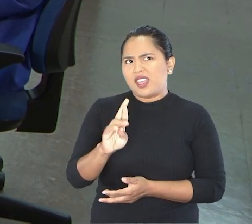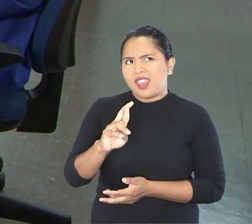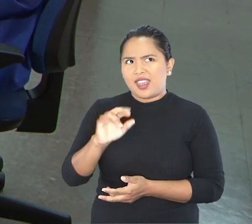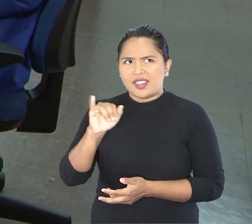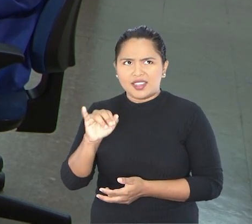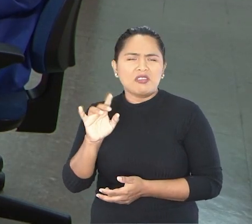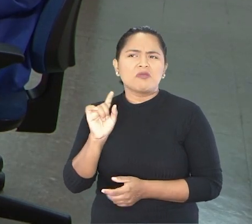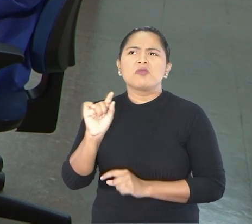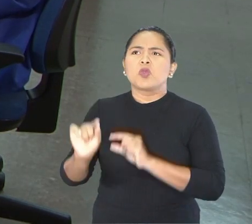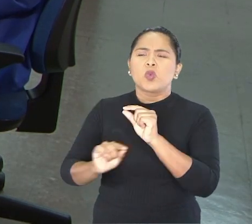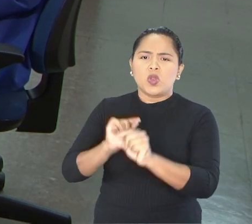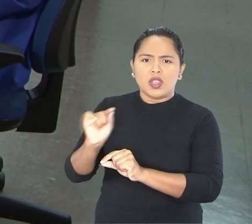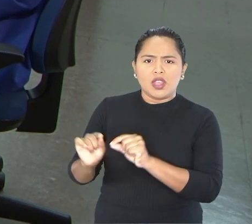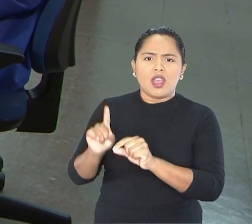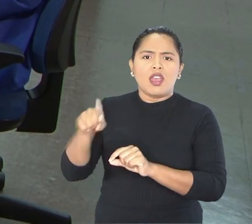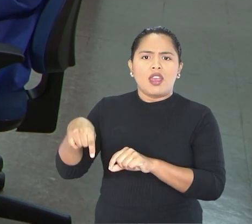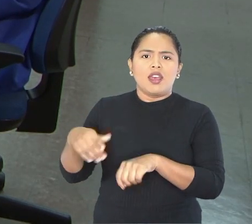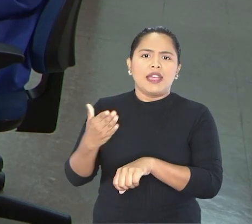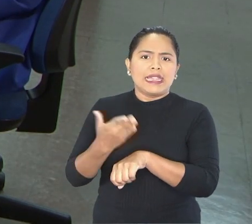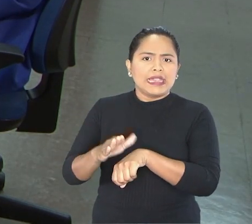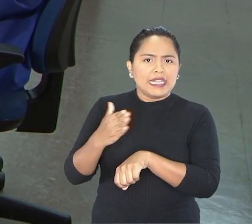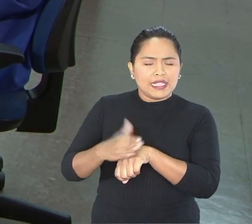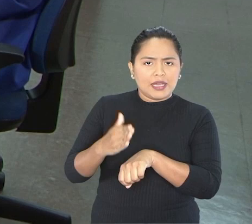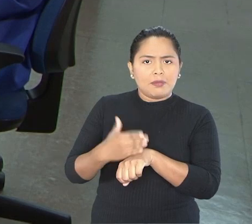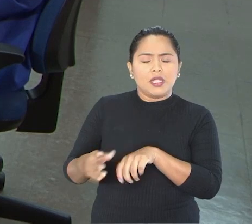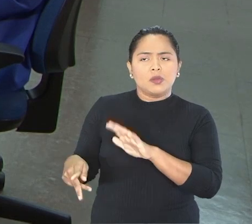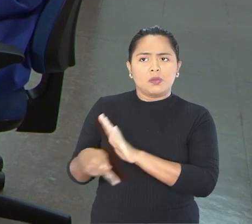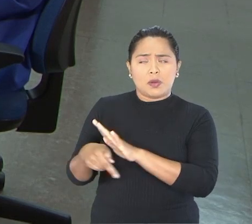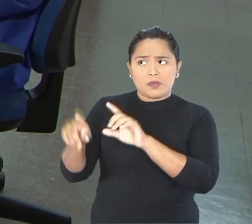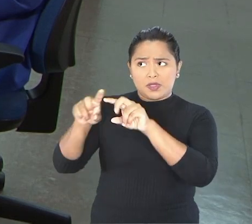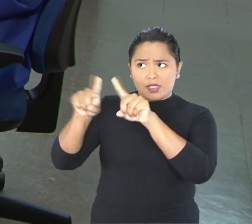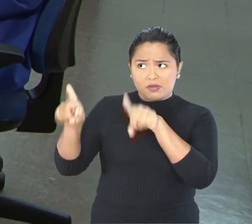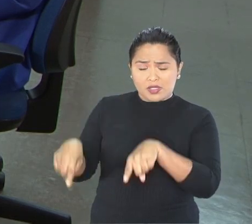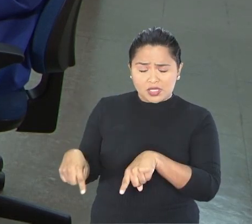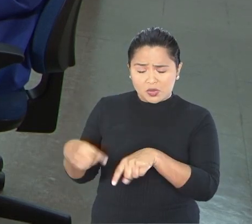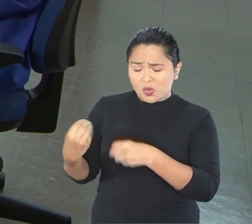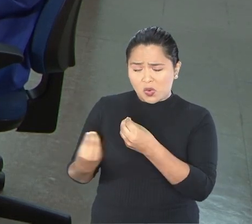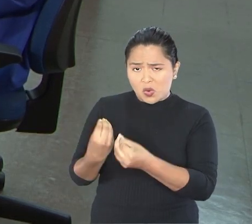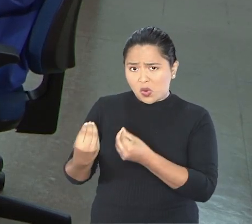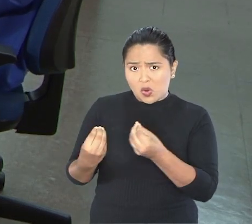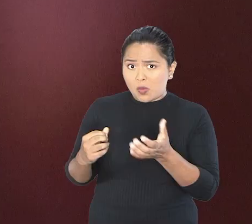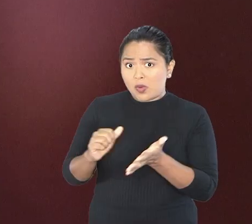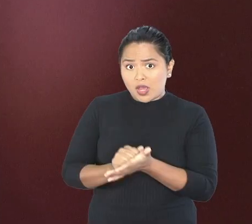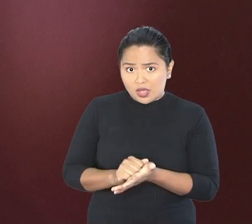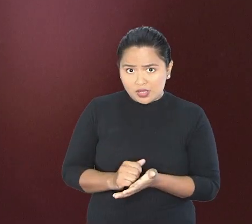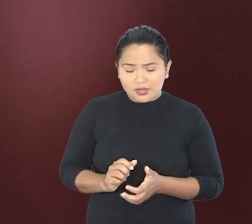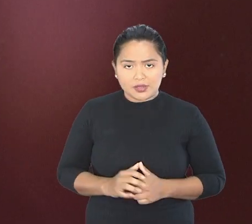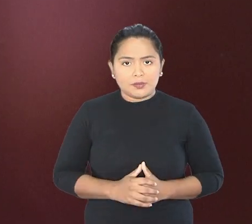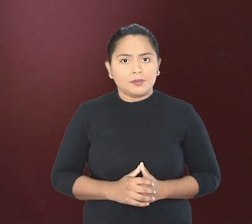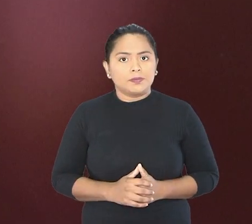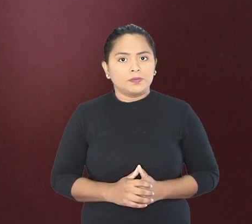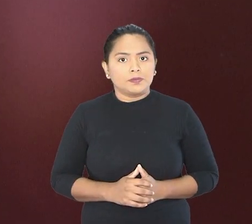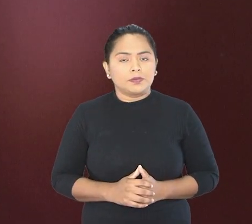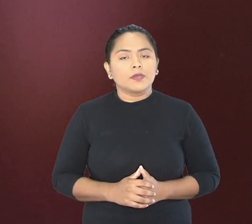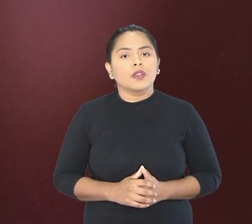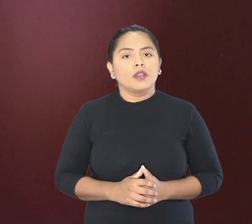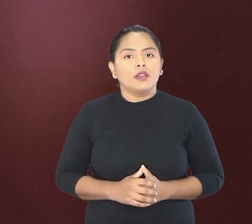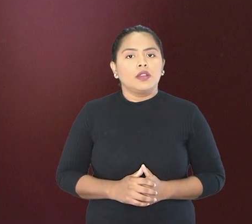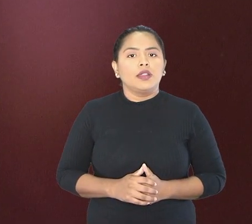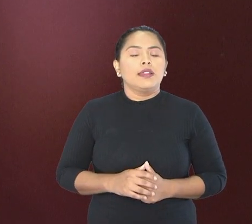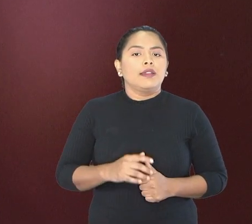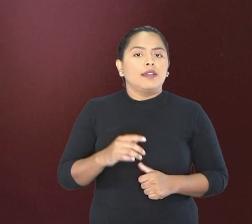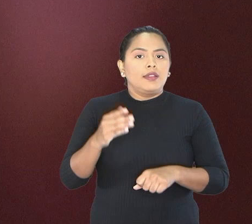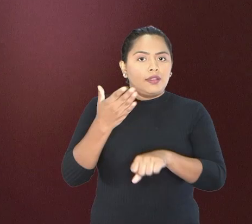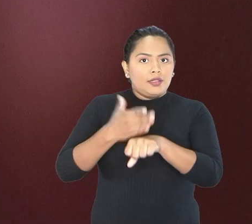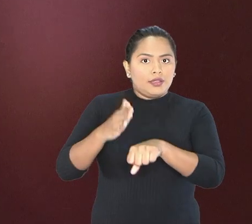você me explicou que é o treinamento regularmente instituído para os servidores. Como funciona esse cadastro? Então, o treinamento regularmente